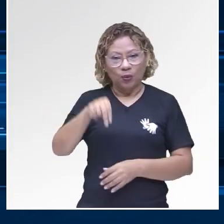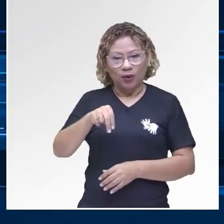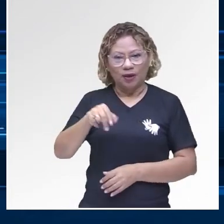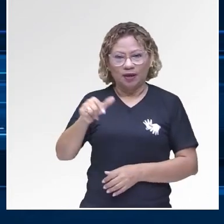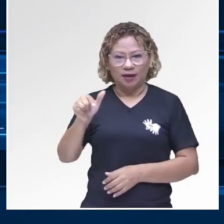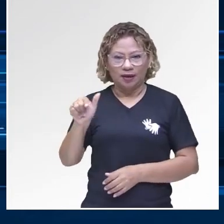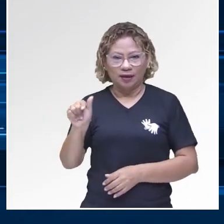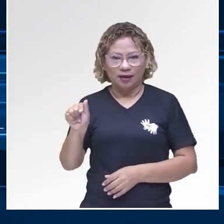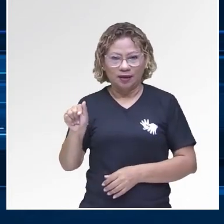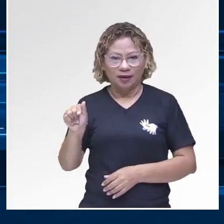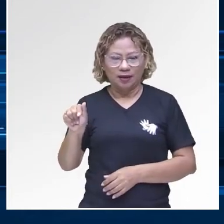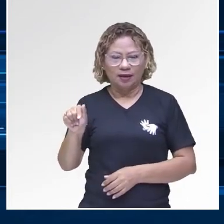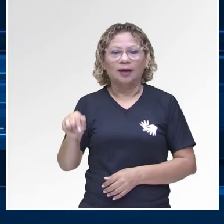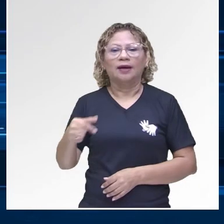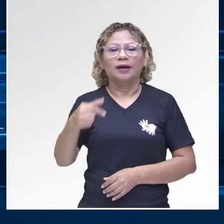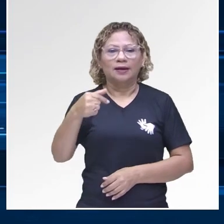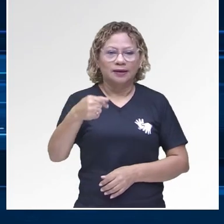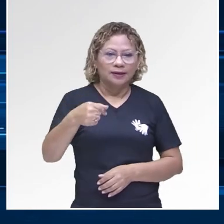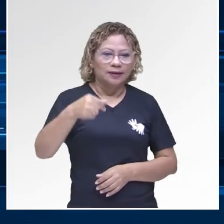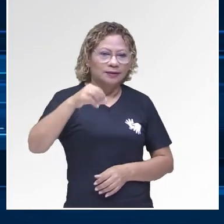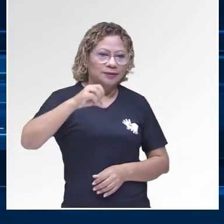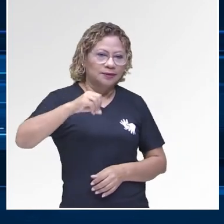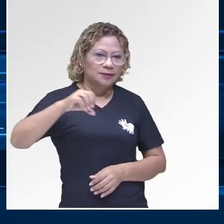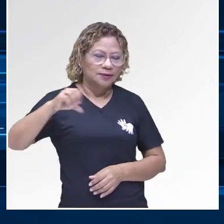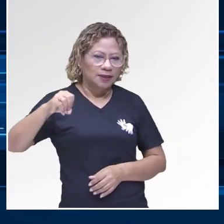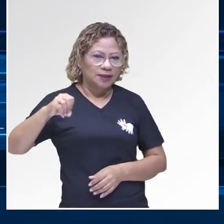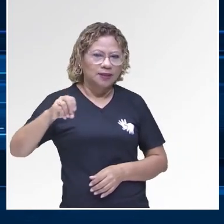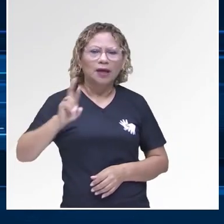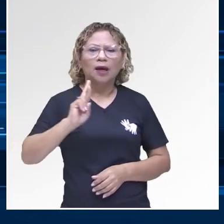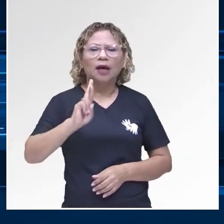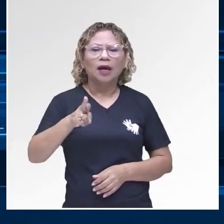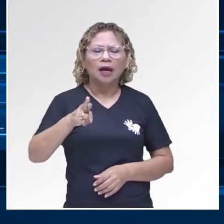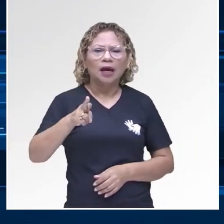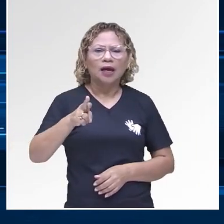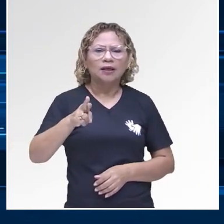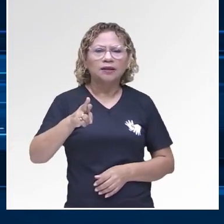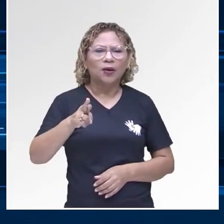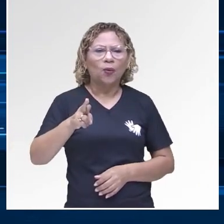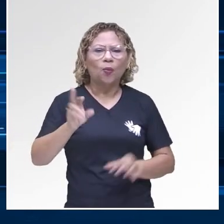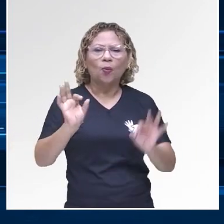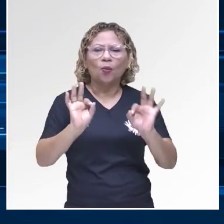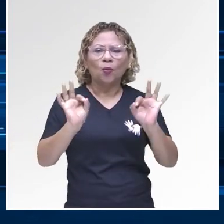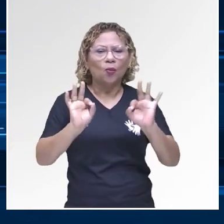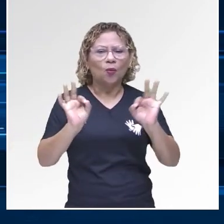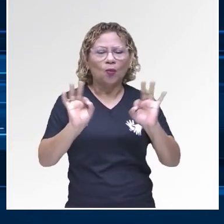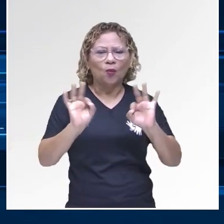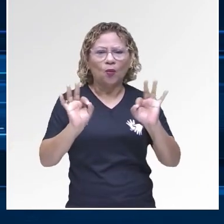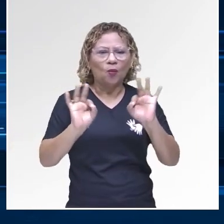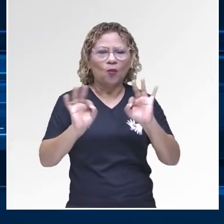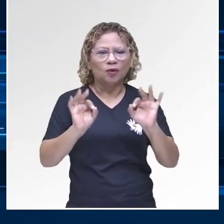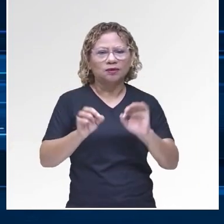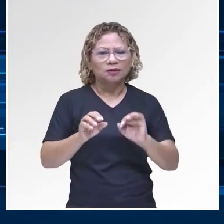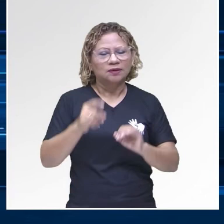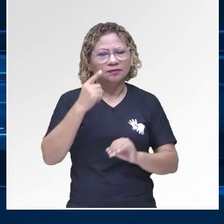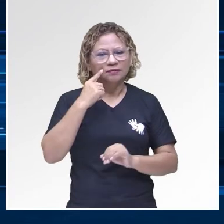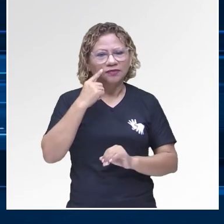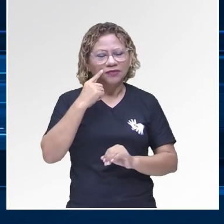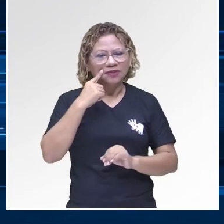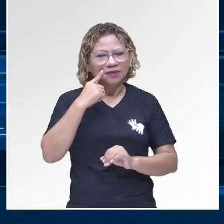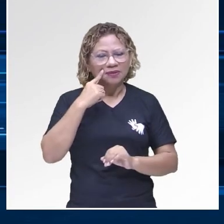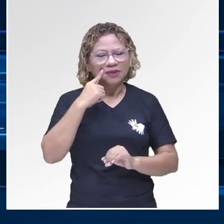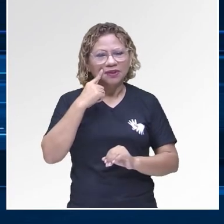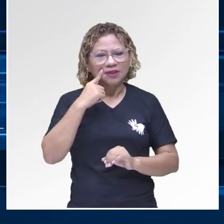razão? Quem é a razão? A razão eu vou obter aqui, ó, subtraindo o A2 do A1.